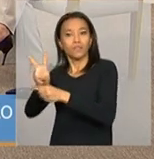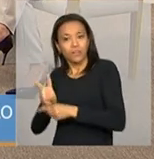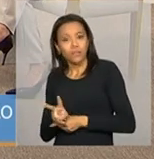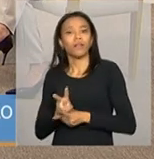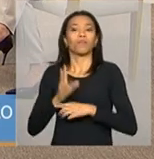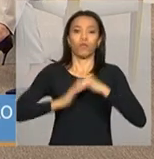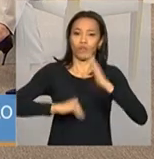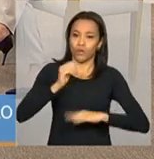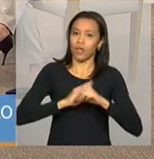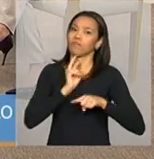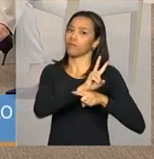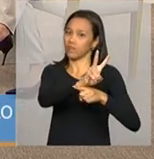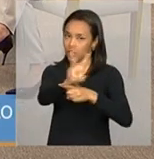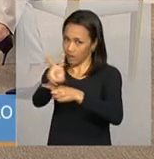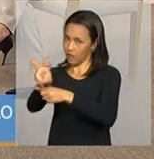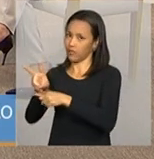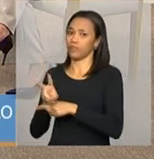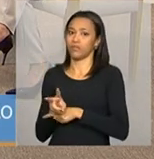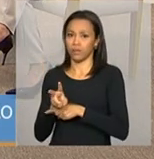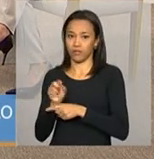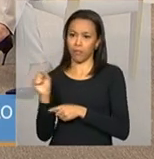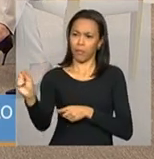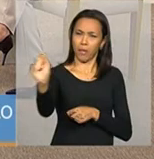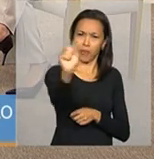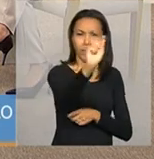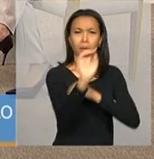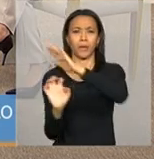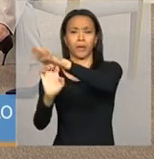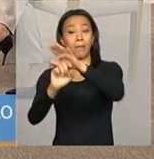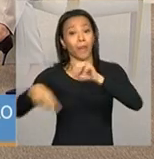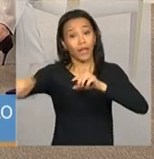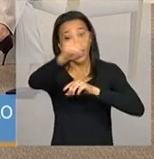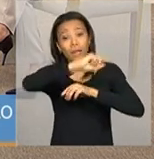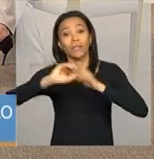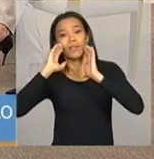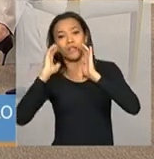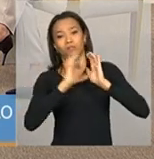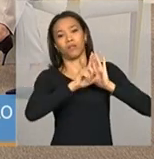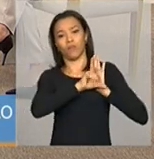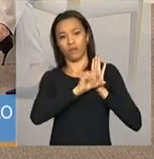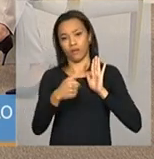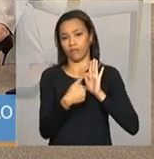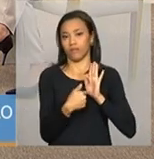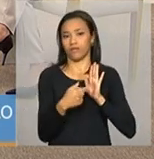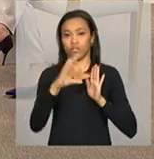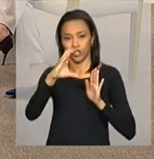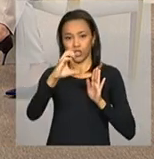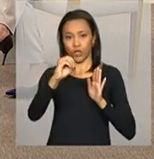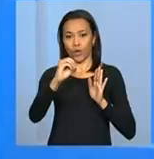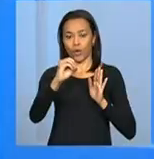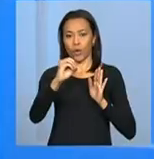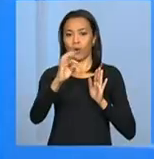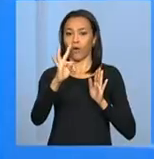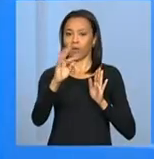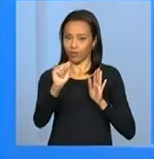fiscais exercem junto ao empresariado para cumprir essa cota. Certo. E qual o papel do